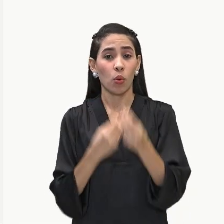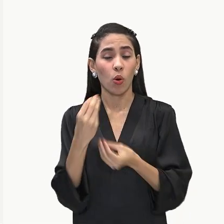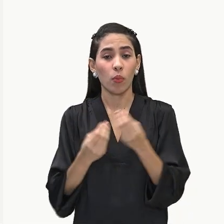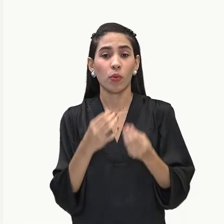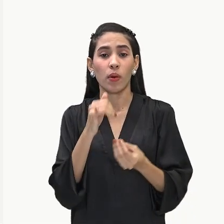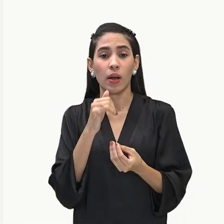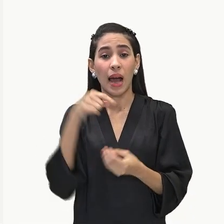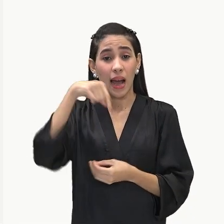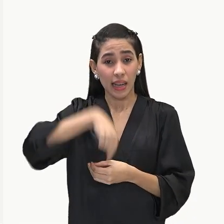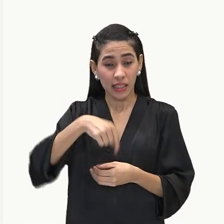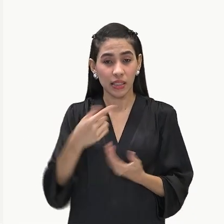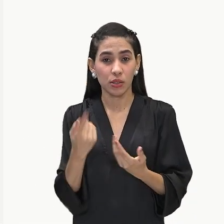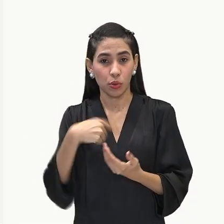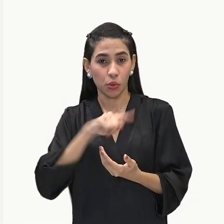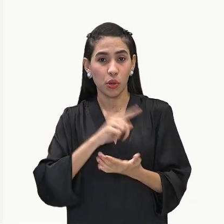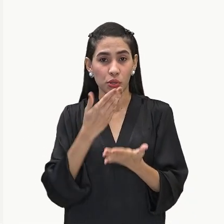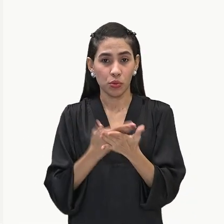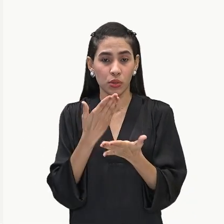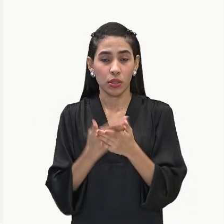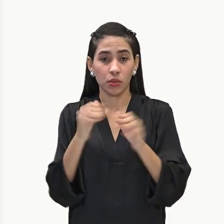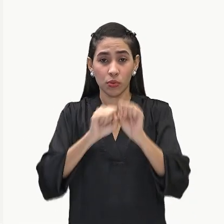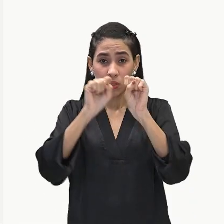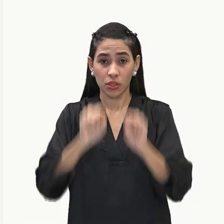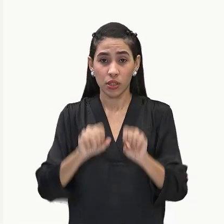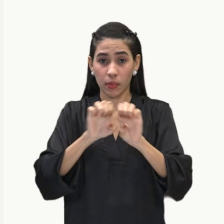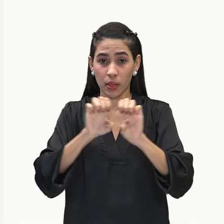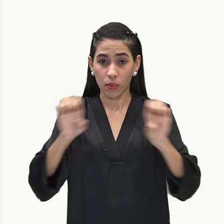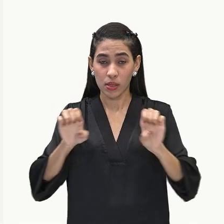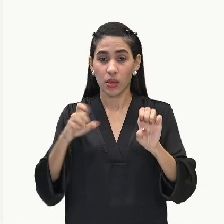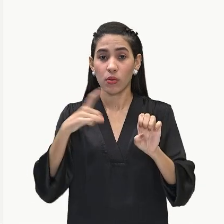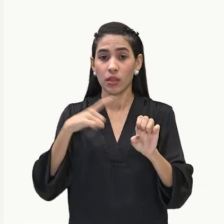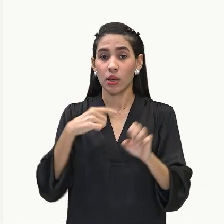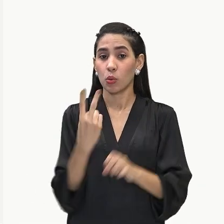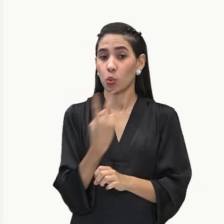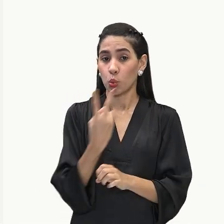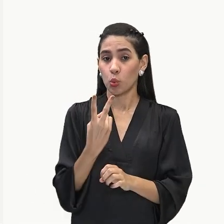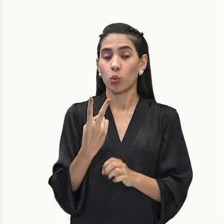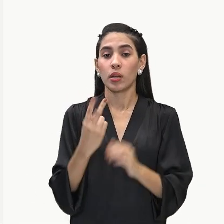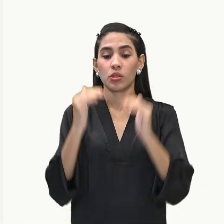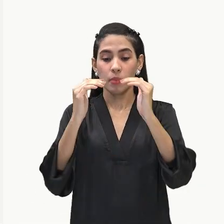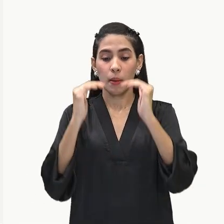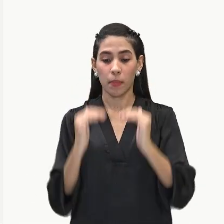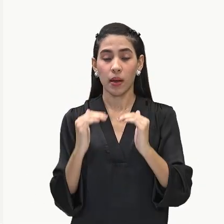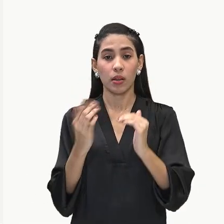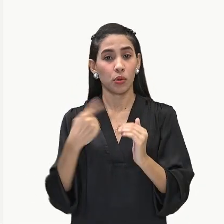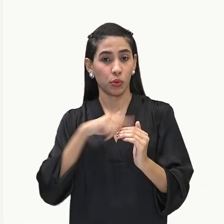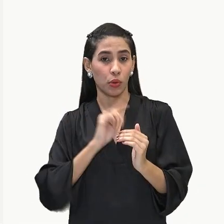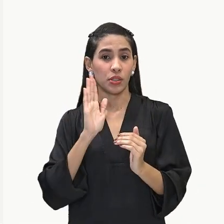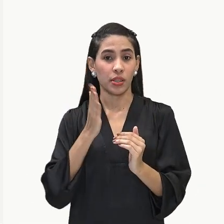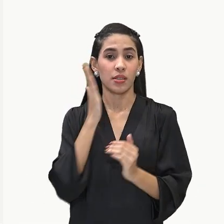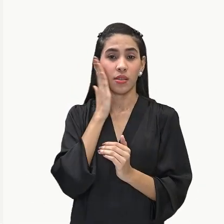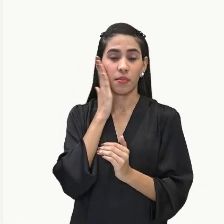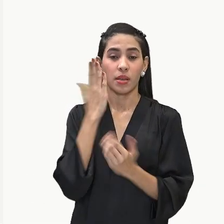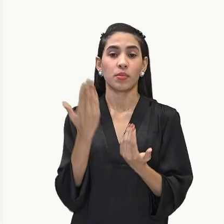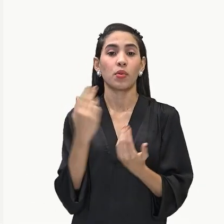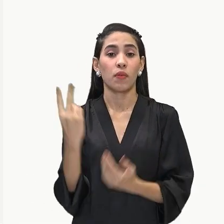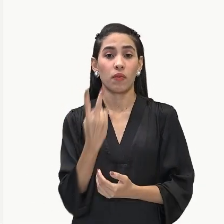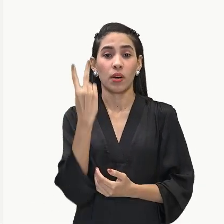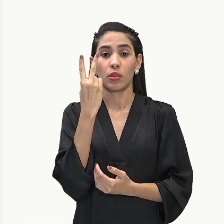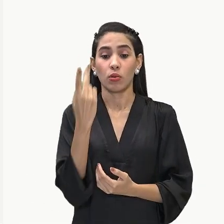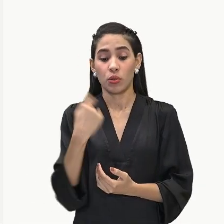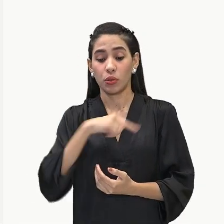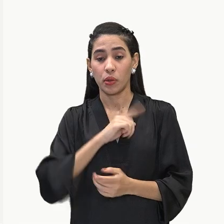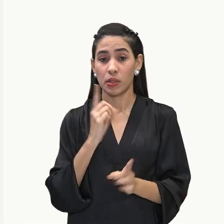estar trabalhando com sistema de equação ali com duas equações, então nós já sabemos que os valores que